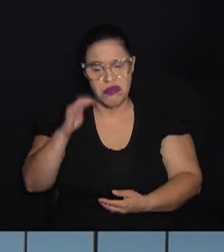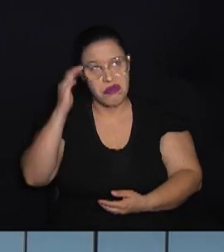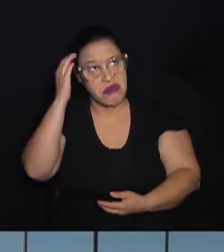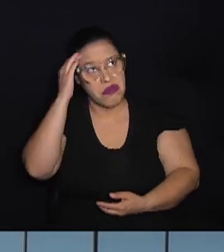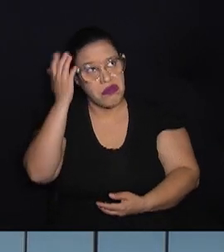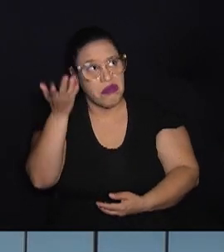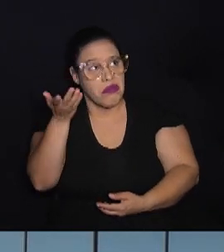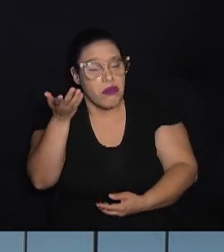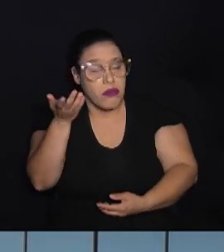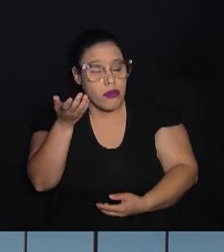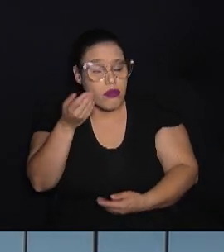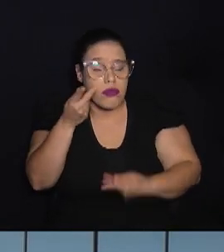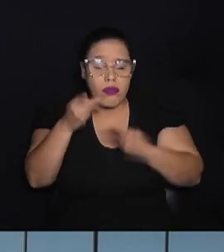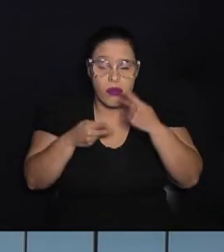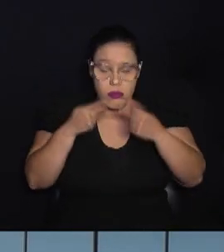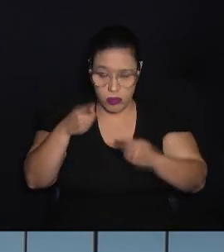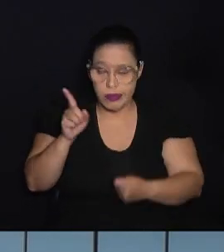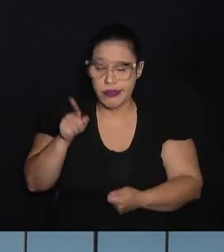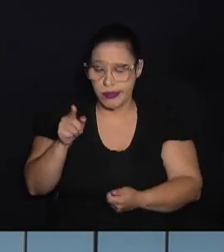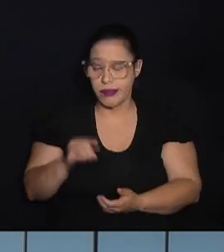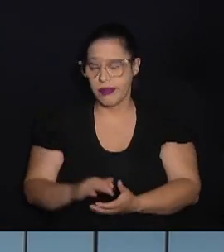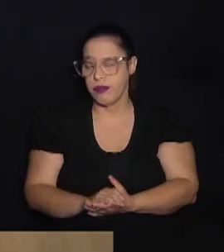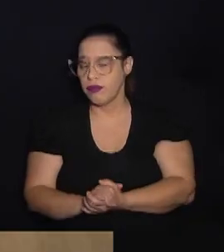que você falasse um pouquinho sobre isso também.